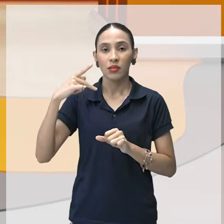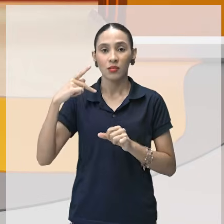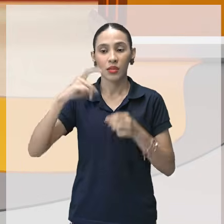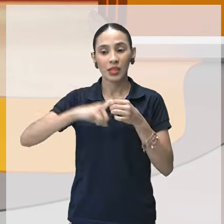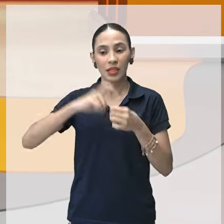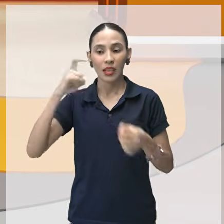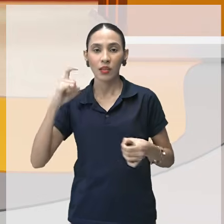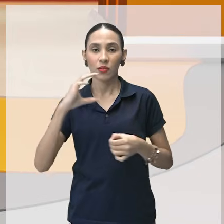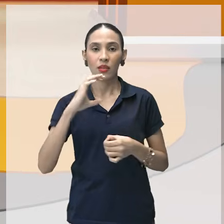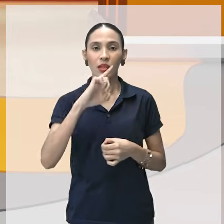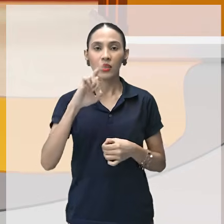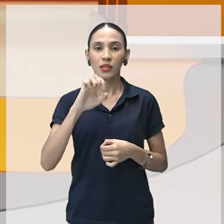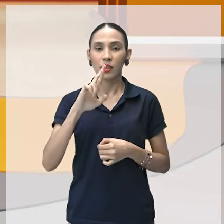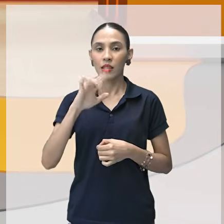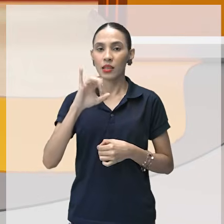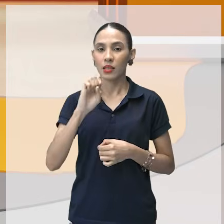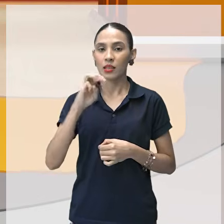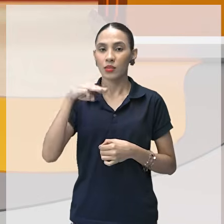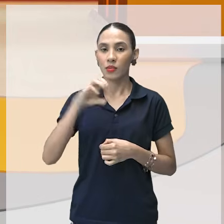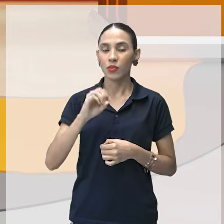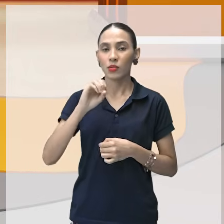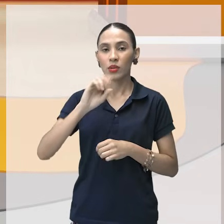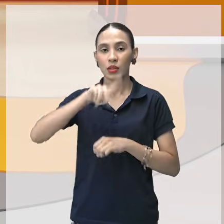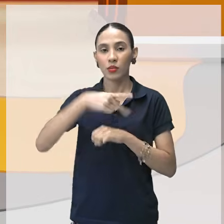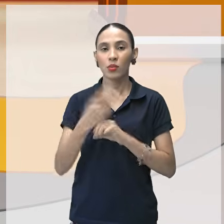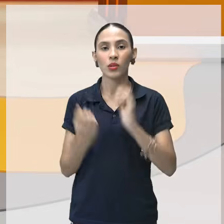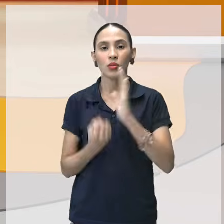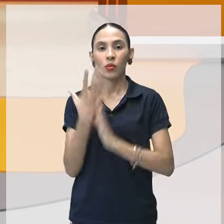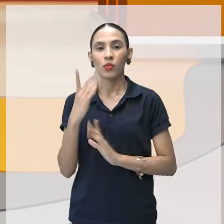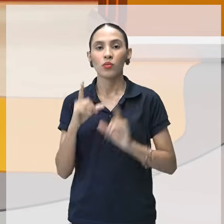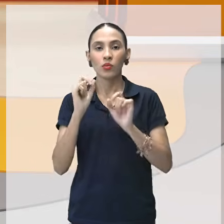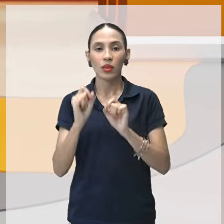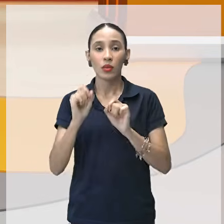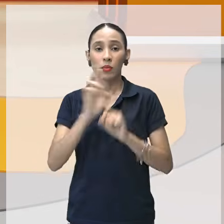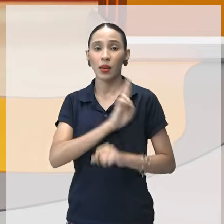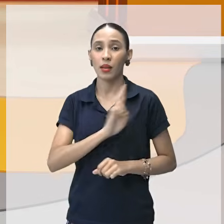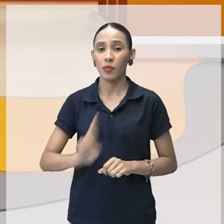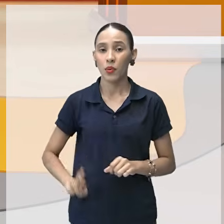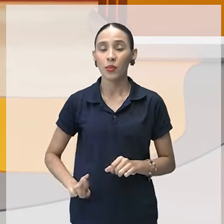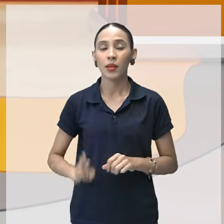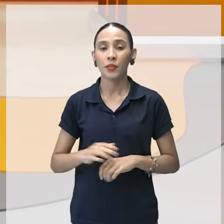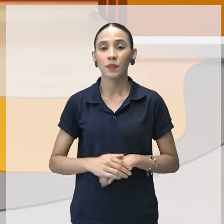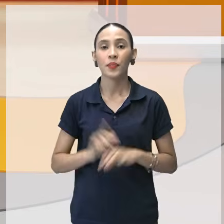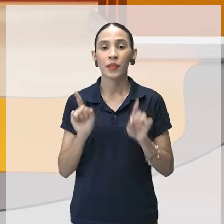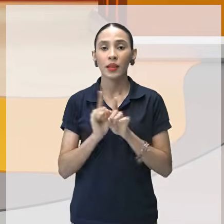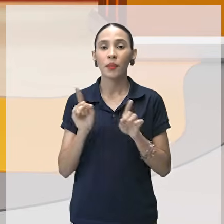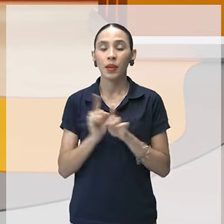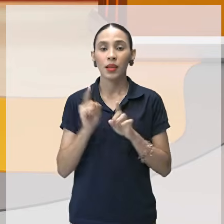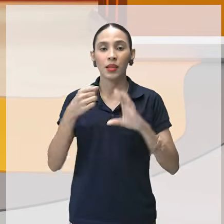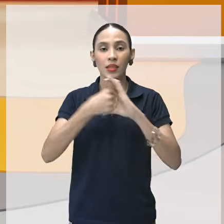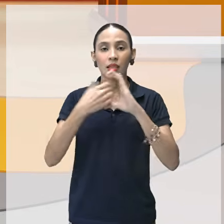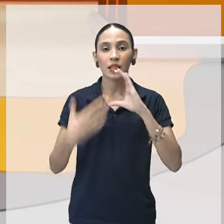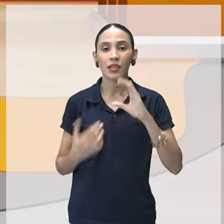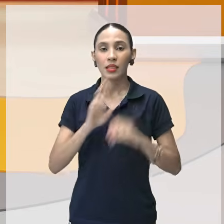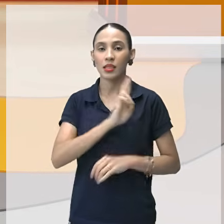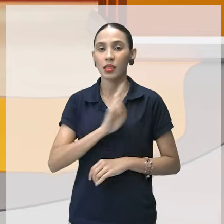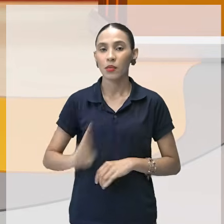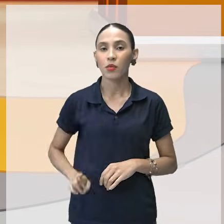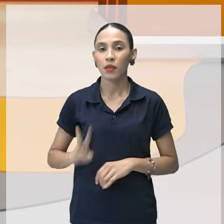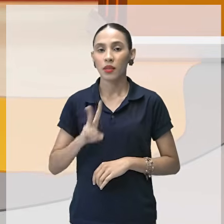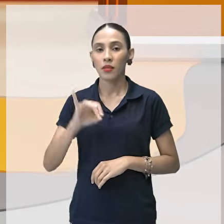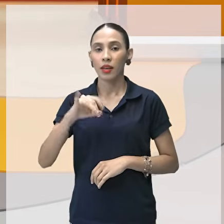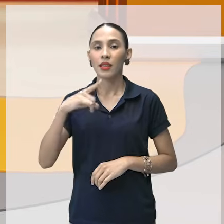Saiu do czarismo e foi para a implementação de uma república, certo? Os moldes dessa república vai